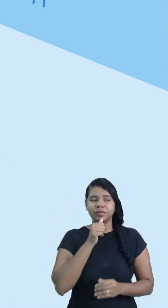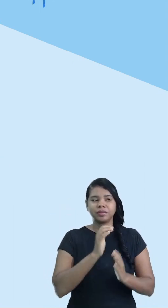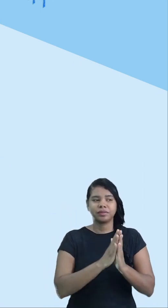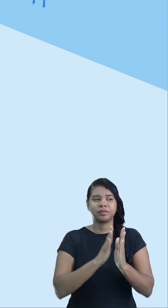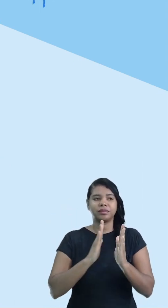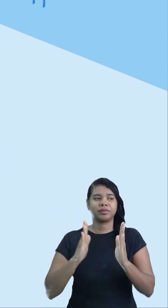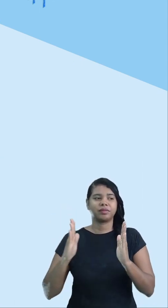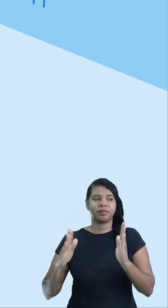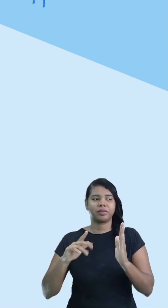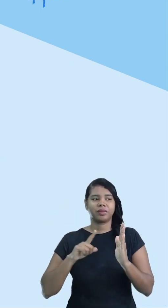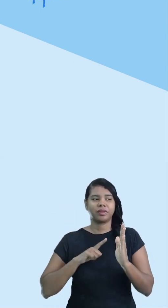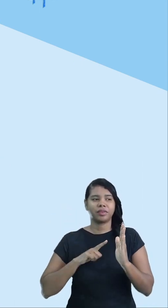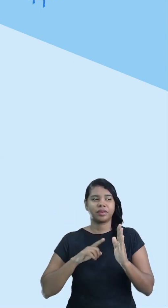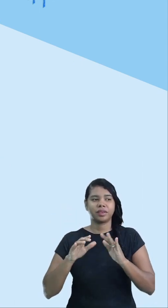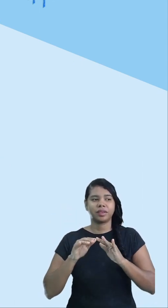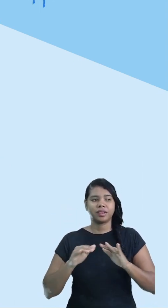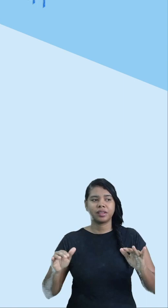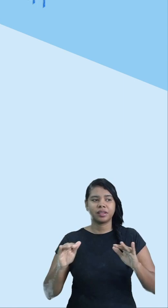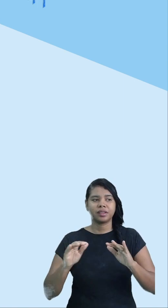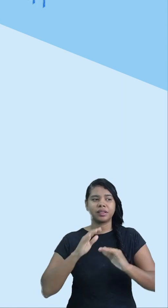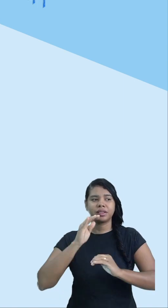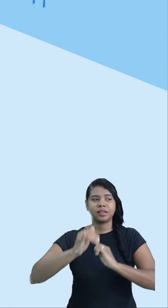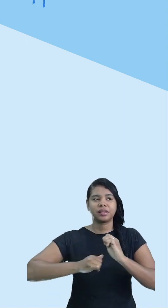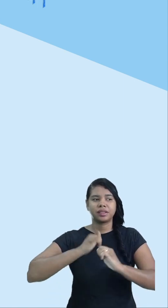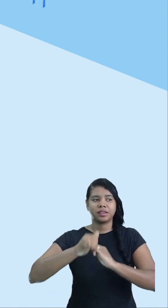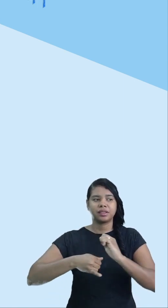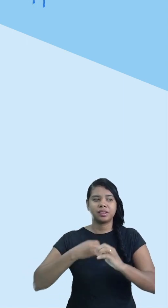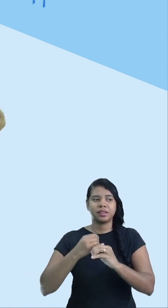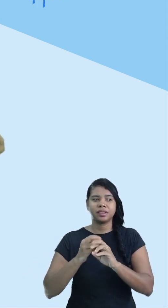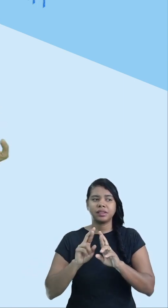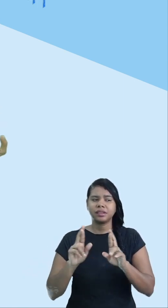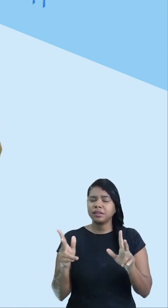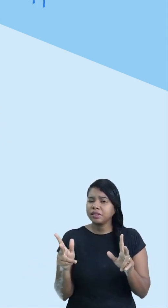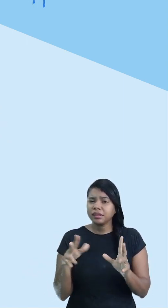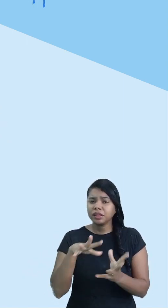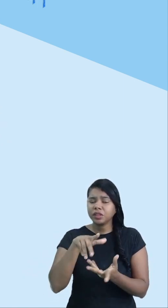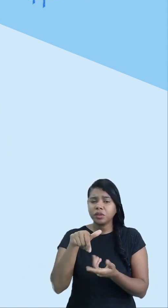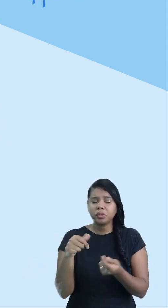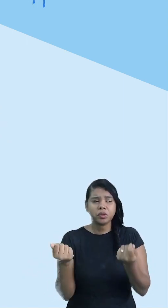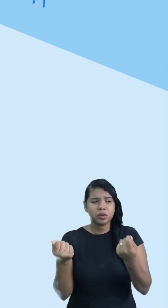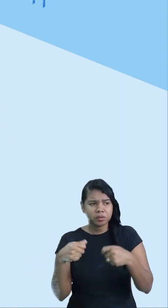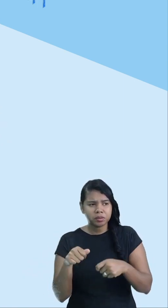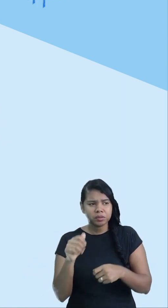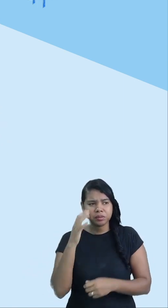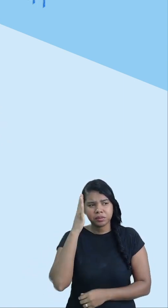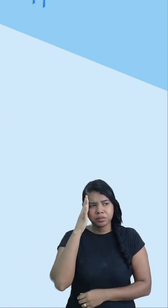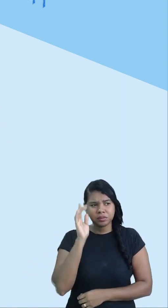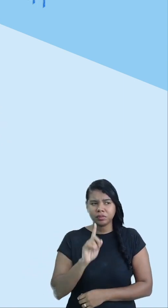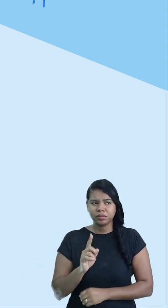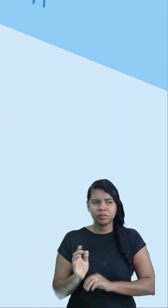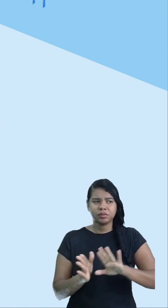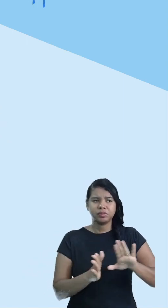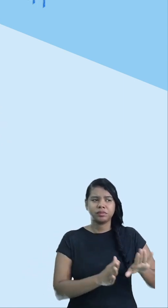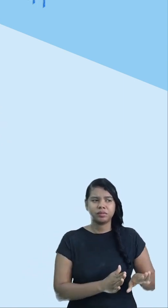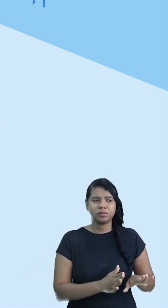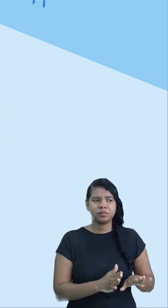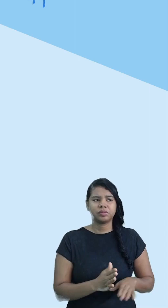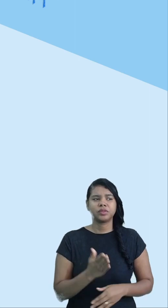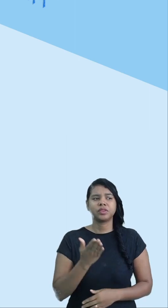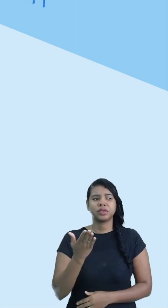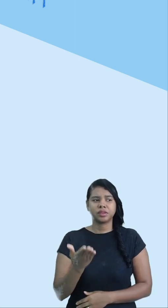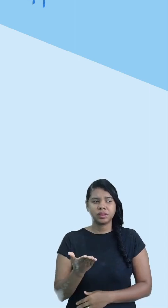ela tem acesso pela internet, então eu vou fazer de uma forma que o mundo inteiro possa recuperar. Não. Você tem que fazer de acordo com o